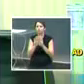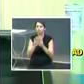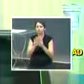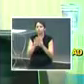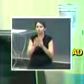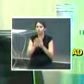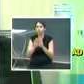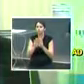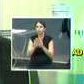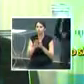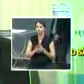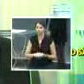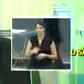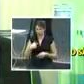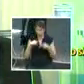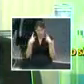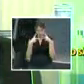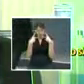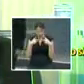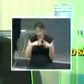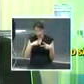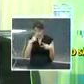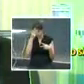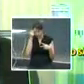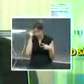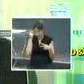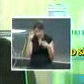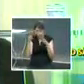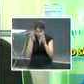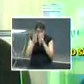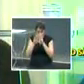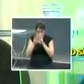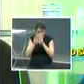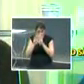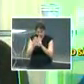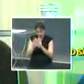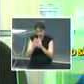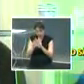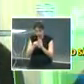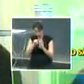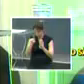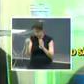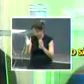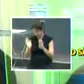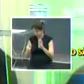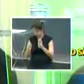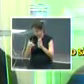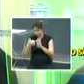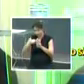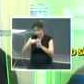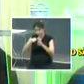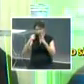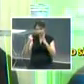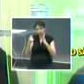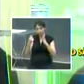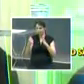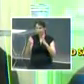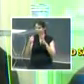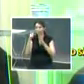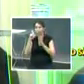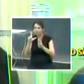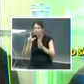Eu estou pregando para pessoas que estão nessa situação aqui essa noite. Você já tentou abrir a porta uma vez? Já tentou